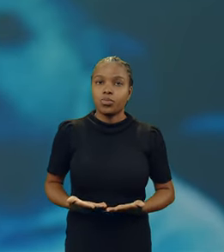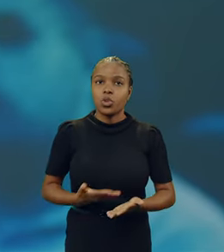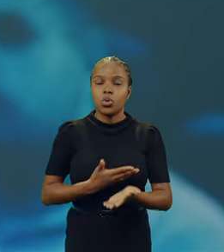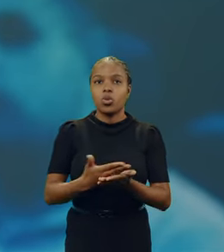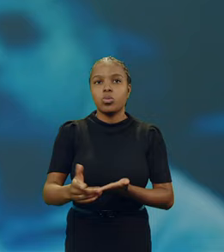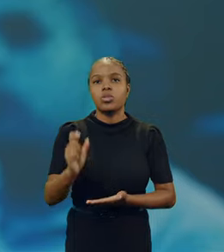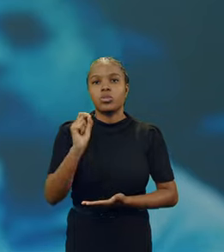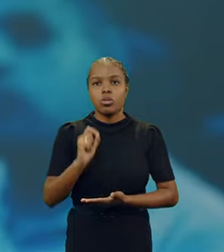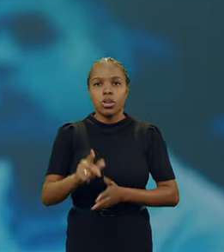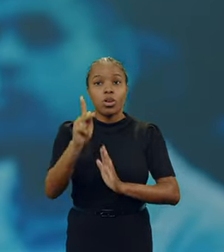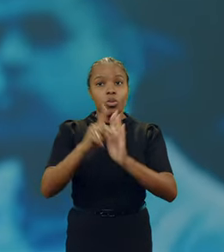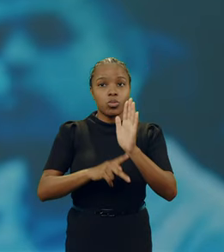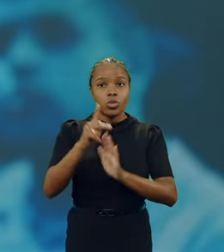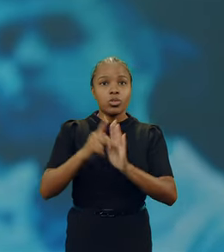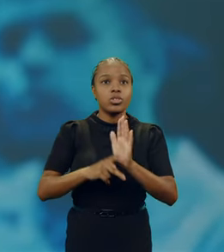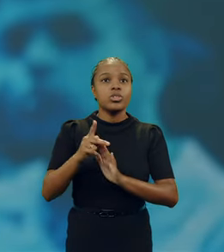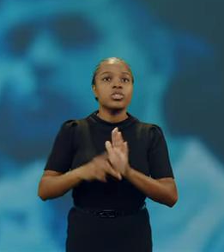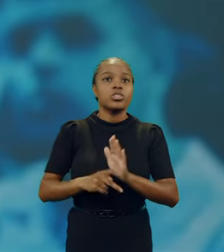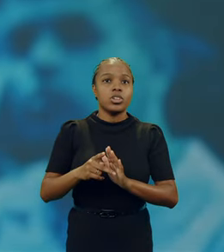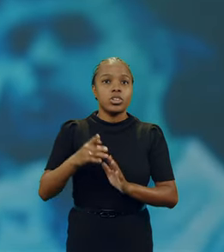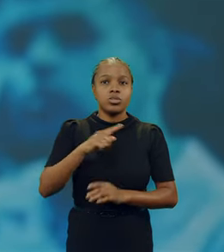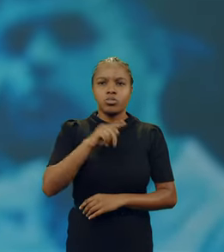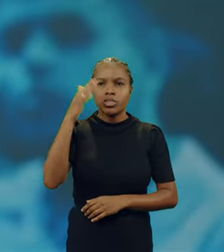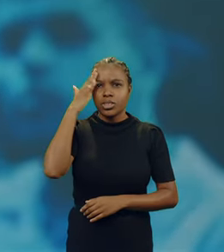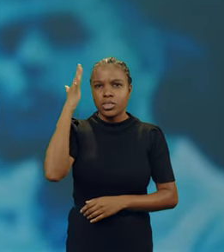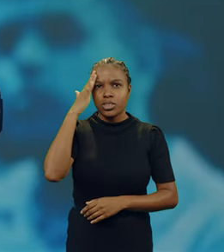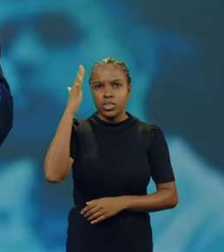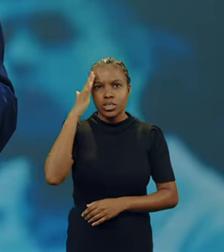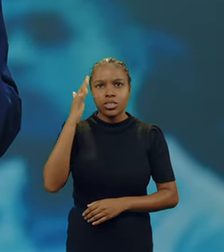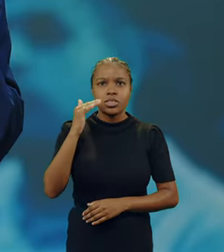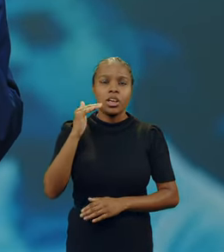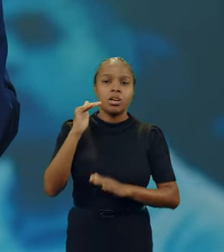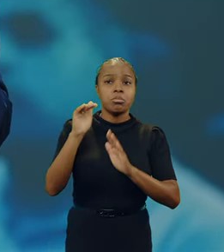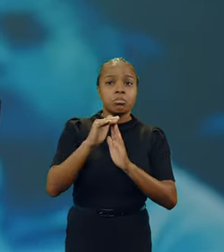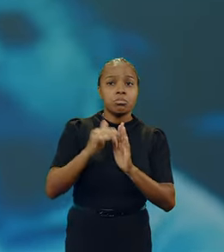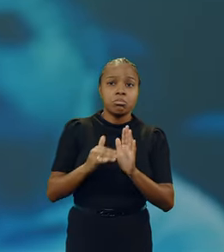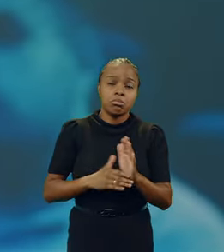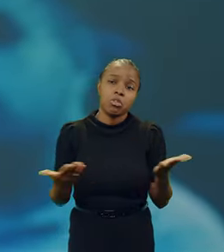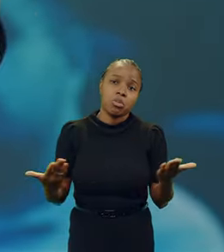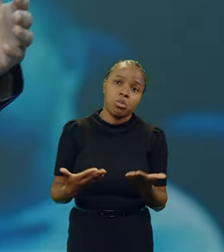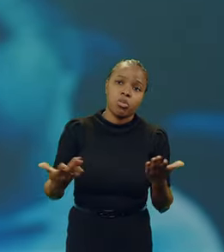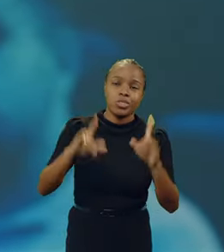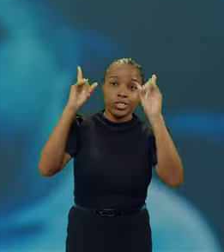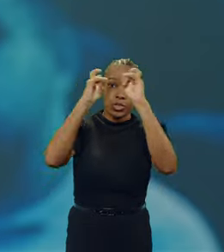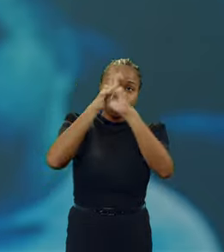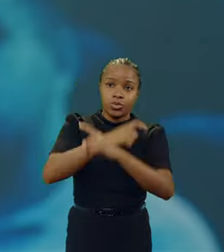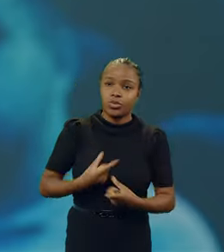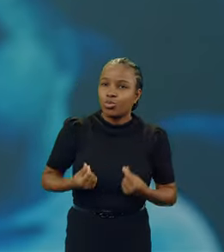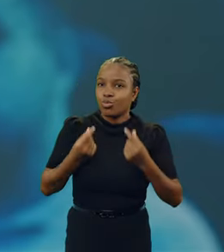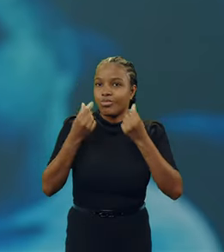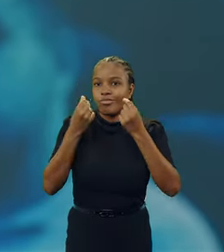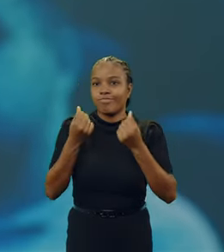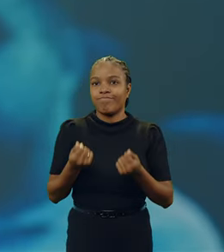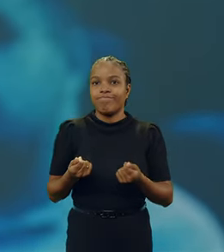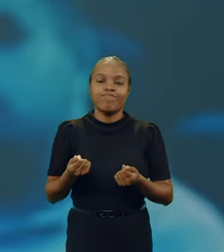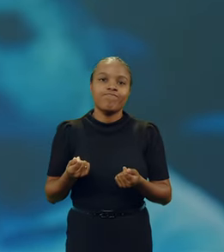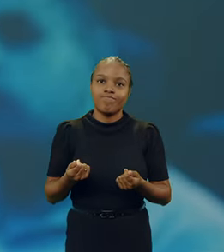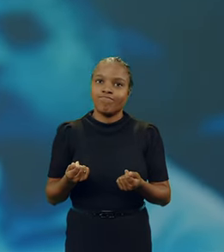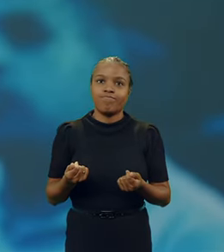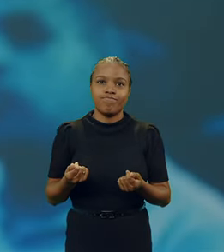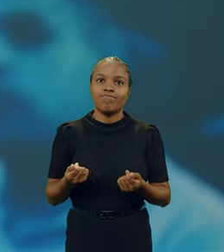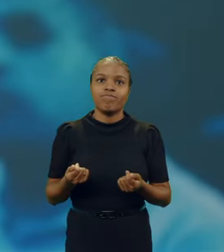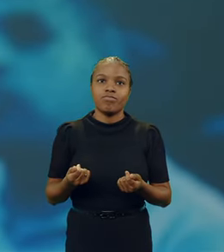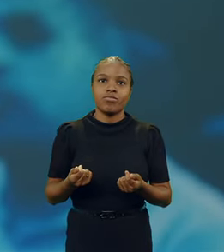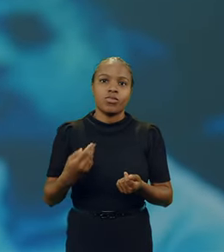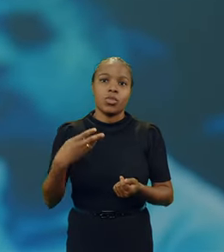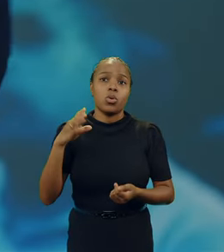começou um projeto, um propósito. Você sabe que por uma lista o dinheiro não vale mais nada, que por uma lista de contato de 30 mil, 40 mil,